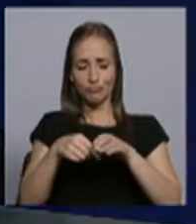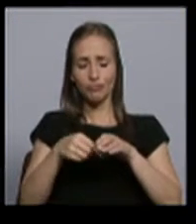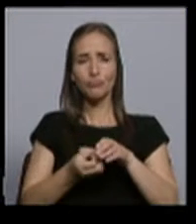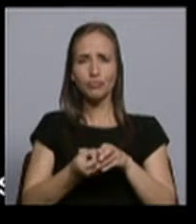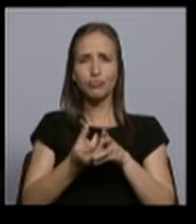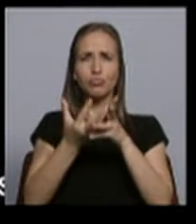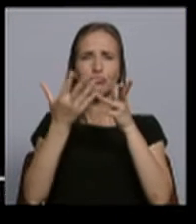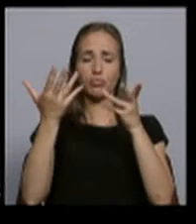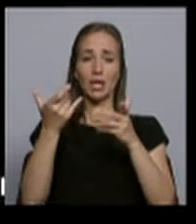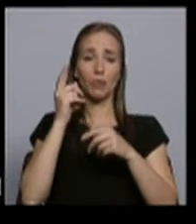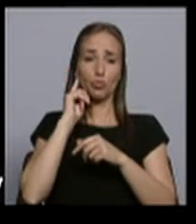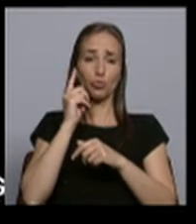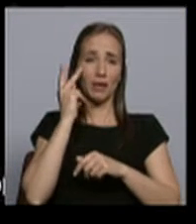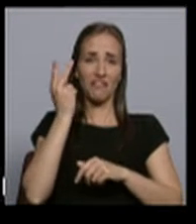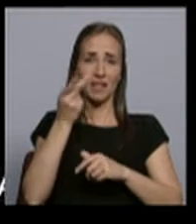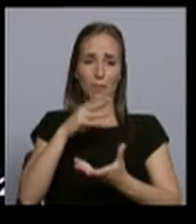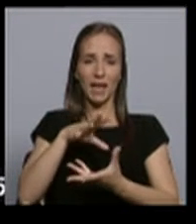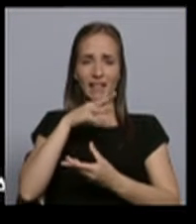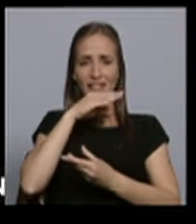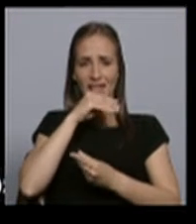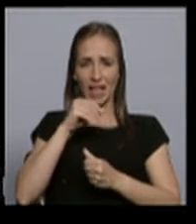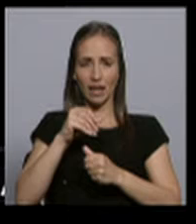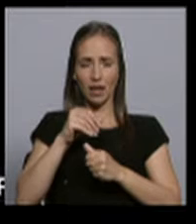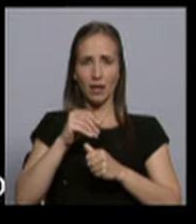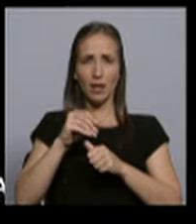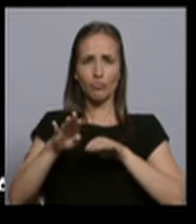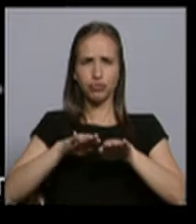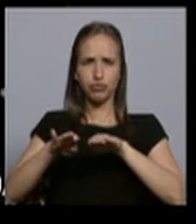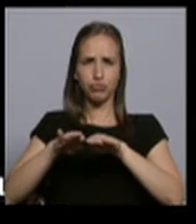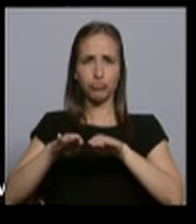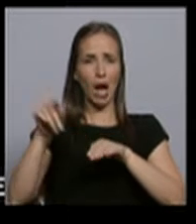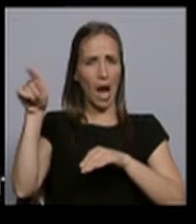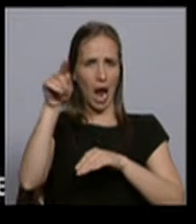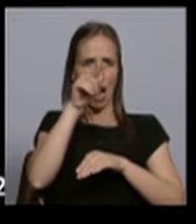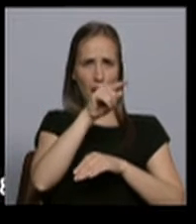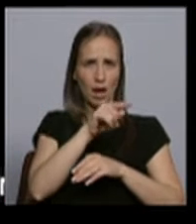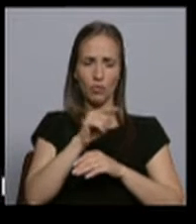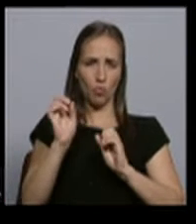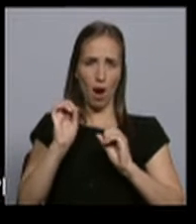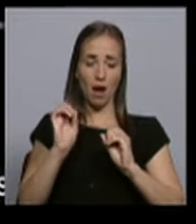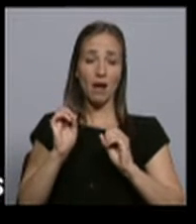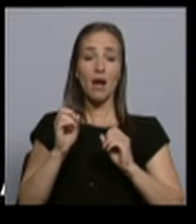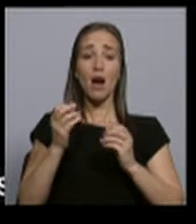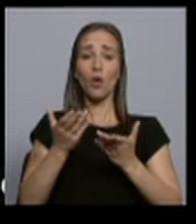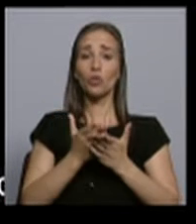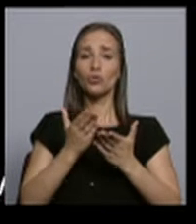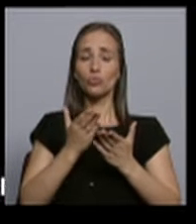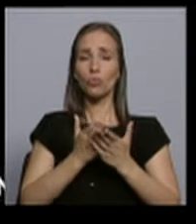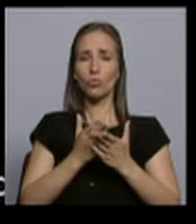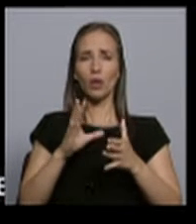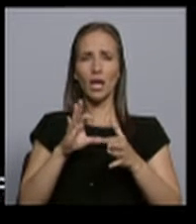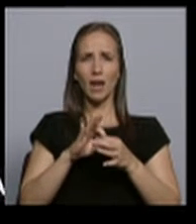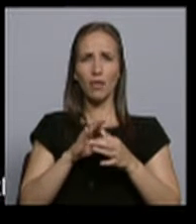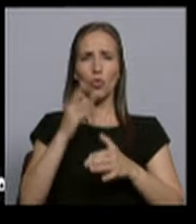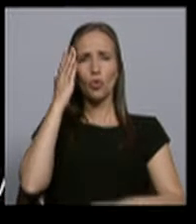própria vida na Terra. Nós não temos mais placas tectónicas em qualquer outro lugar no sistema solar. Mas agora um estudo que se baseou, olha, em dados de radar